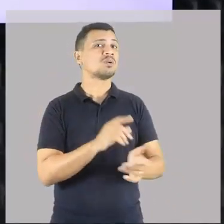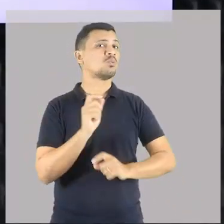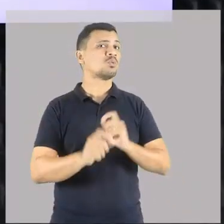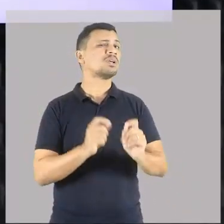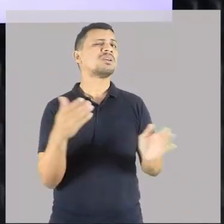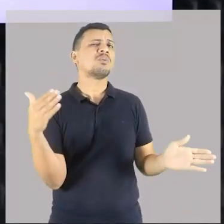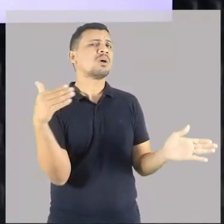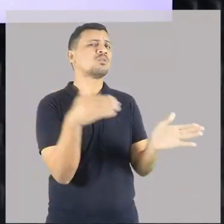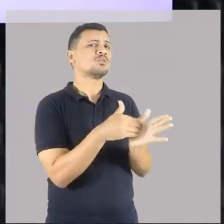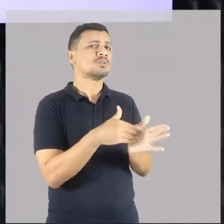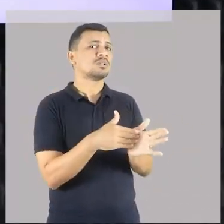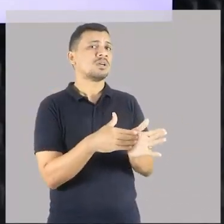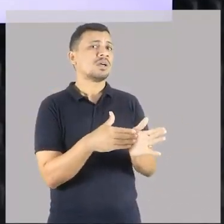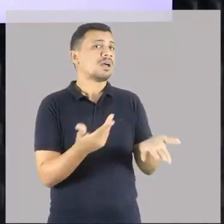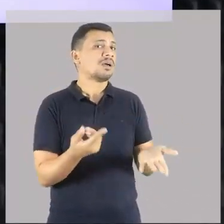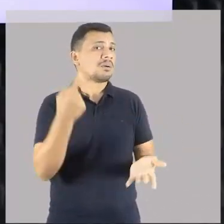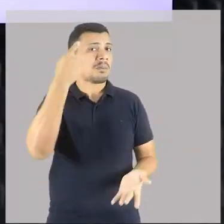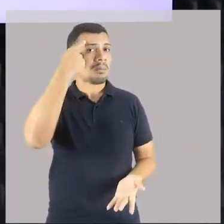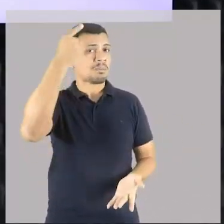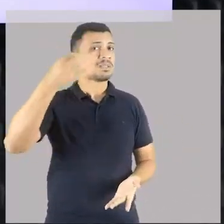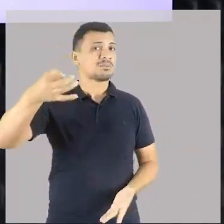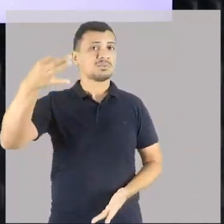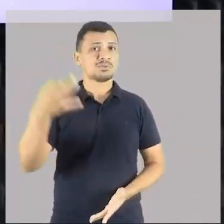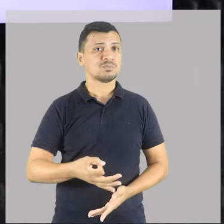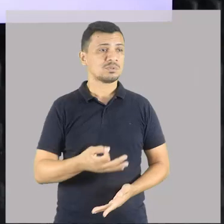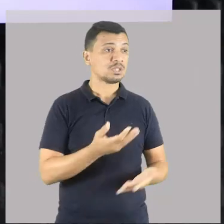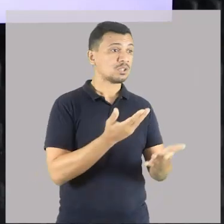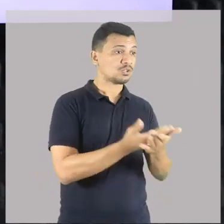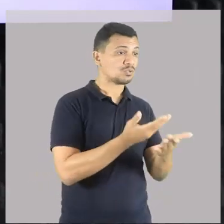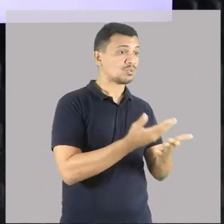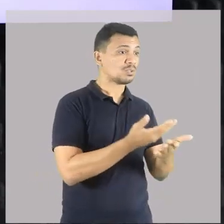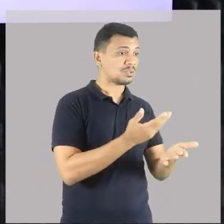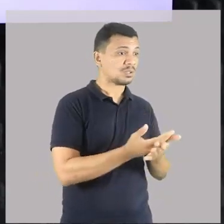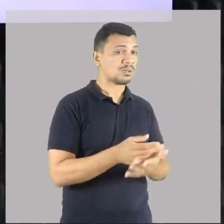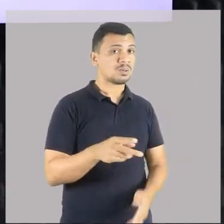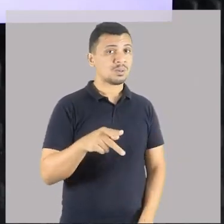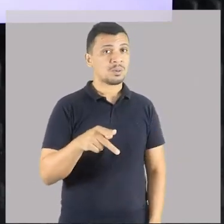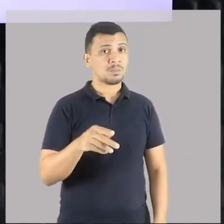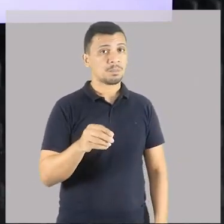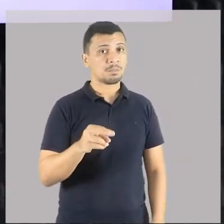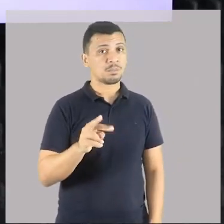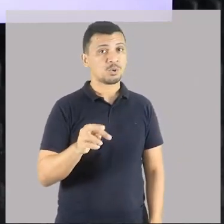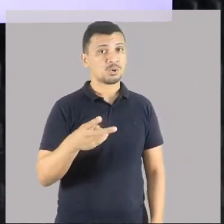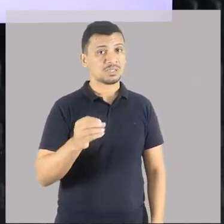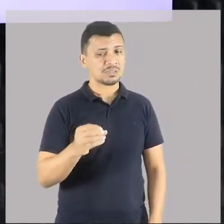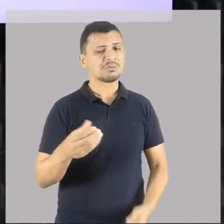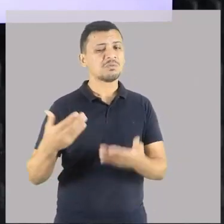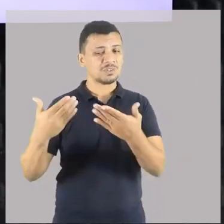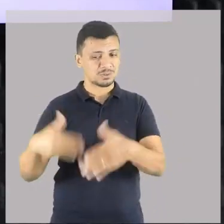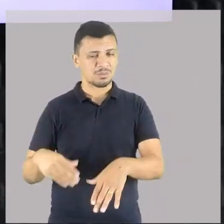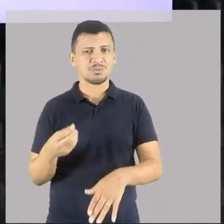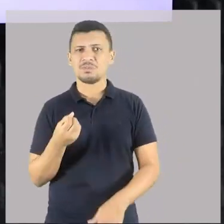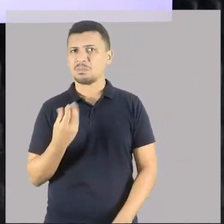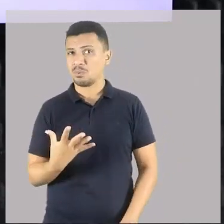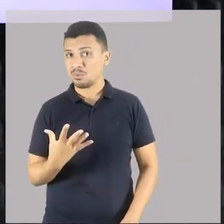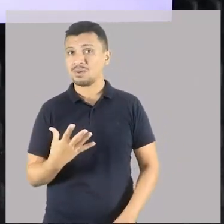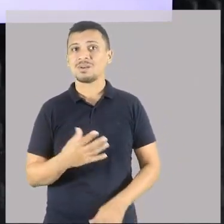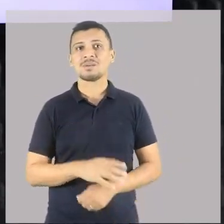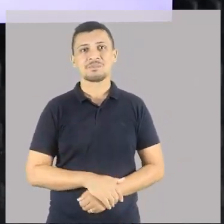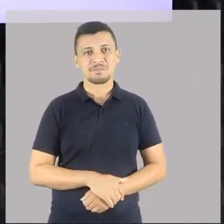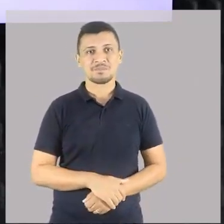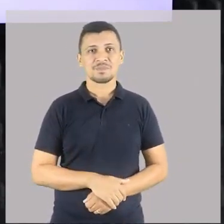uma conclusão? É uma dedução lógica. Estudou, portanto, fez boa prova,